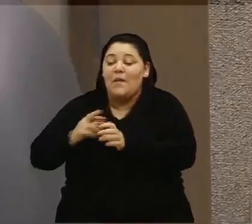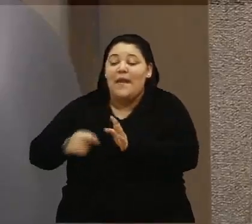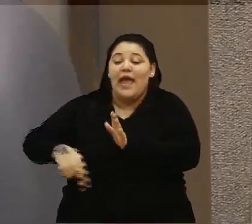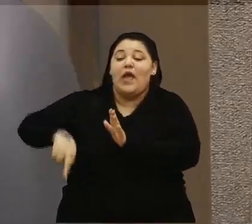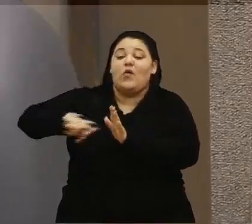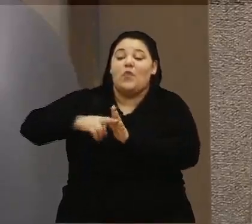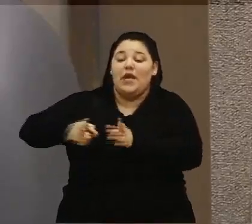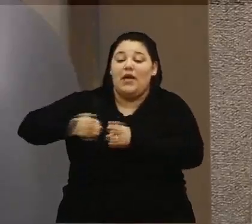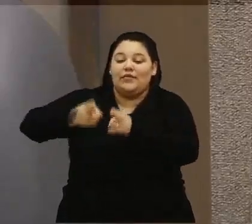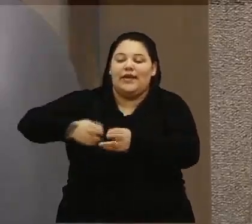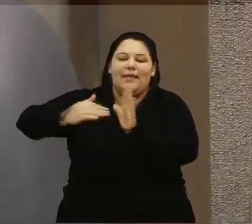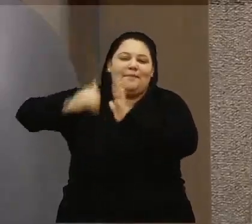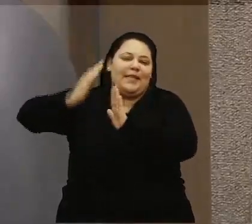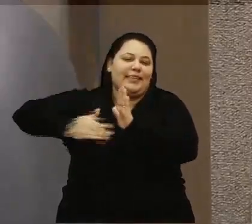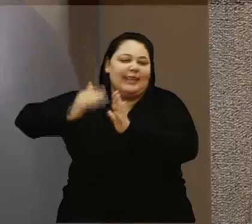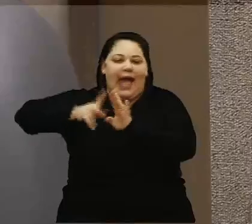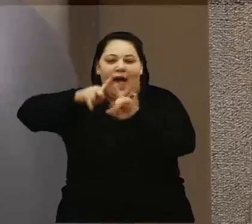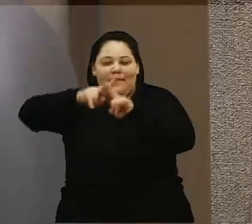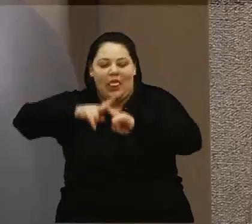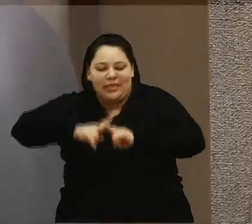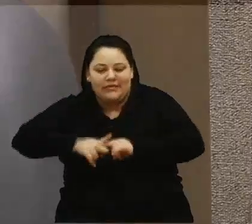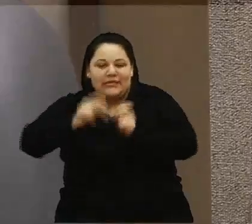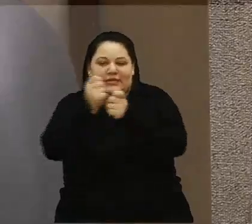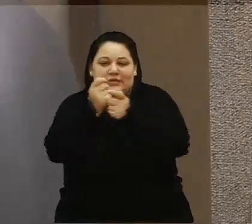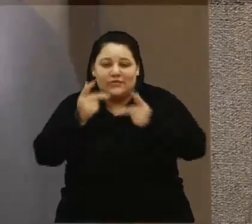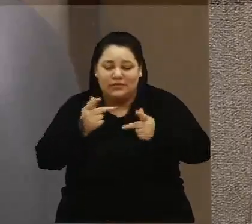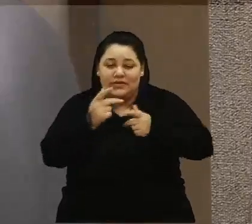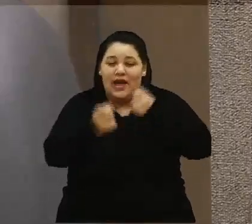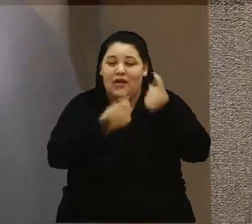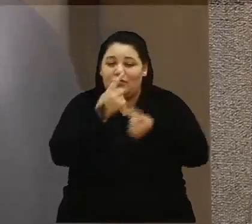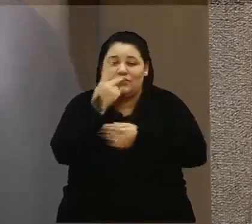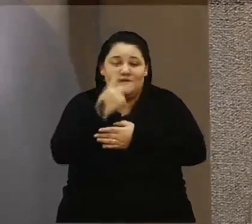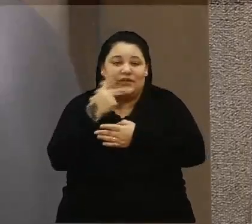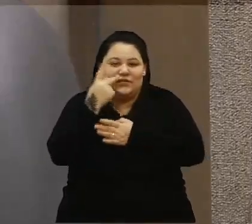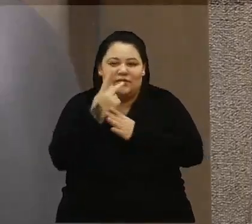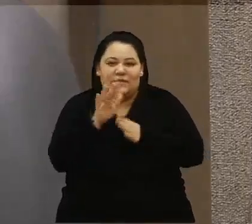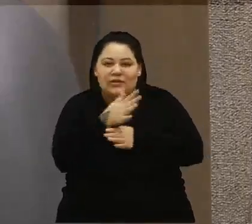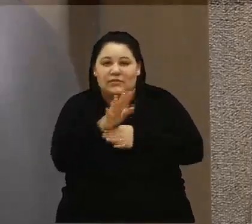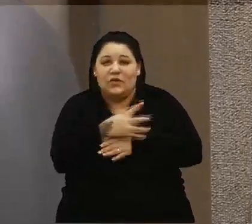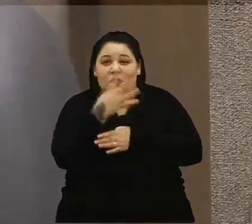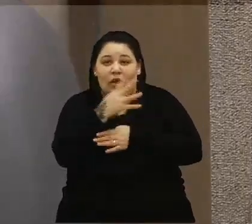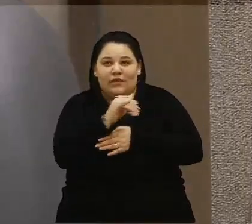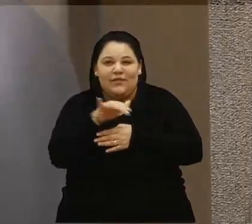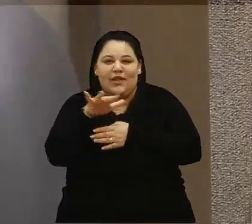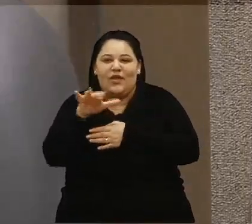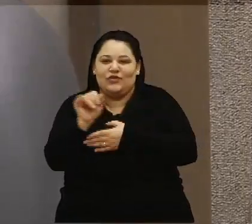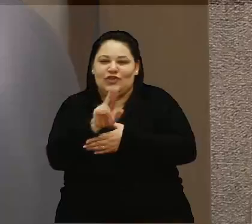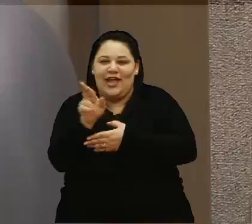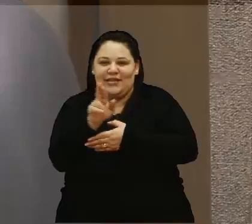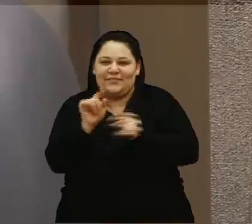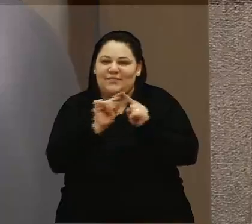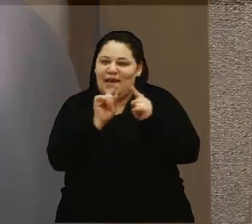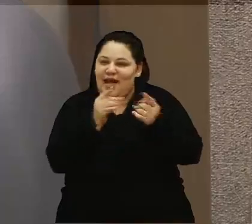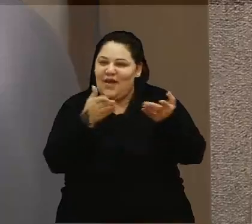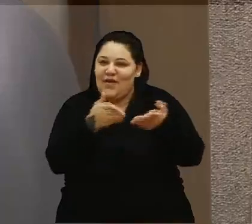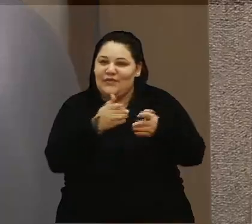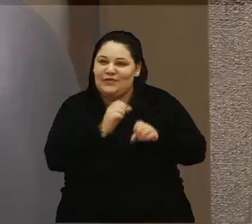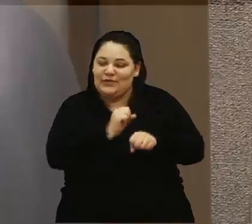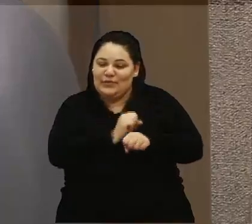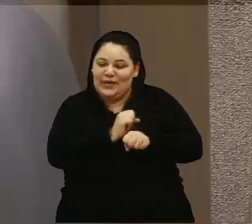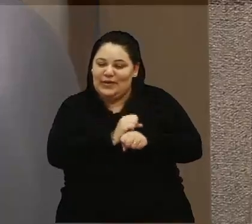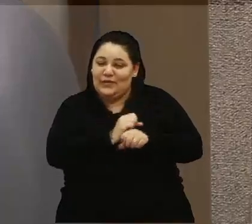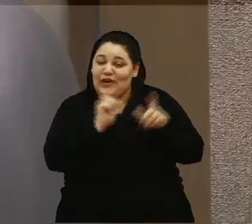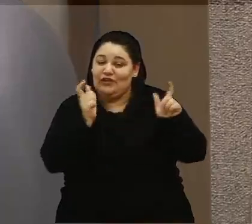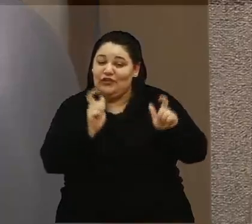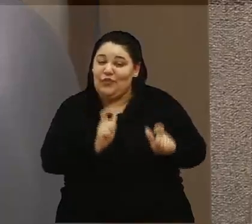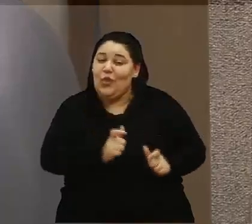restauração, né? Estipulado aí até por alguns vereadores na marca de 4 milhões de reais. Agora esperamos que a nossa pressão que diminua mais